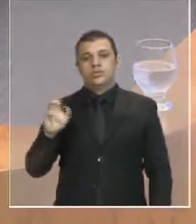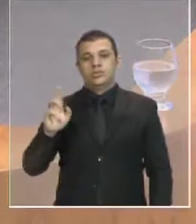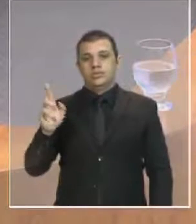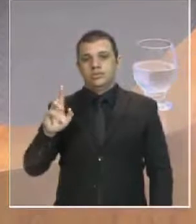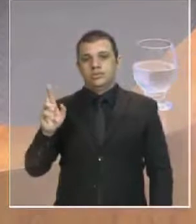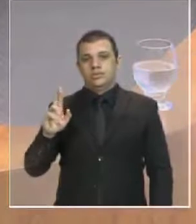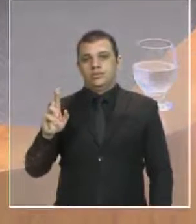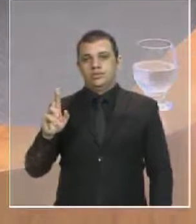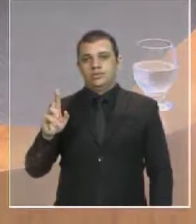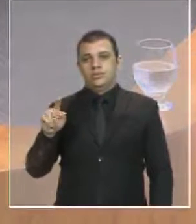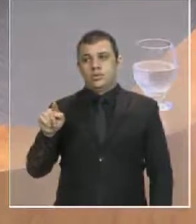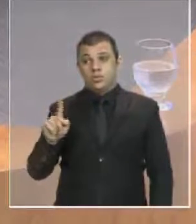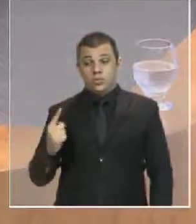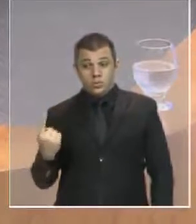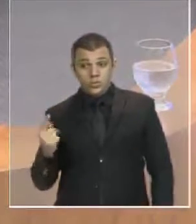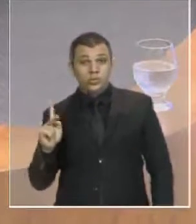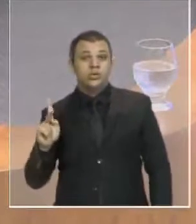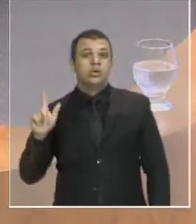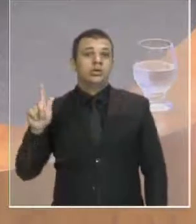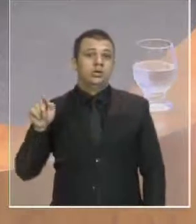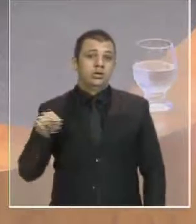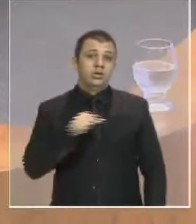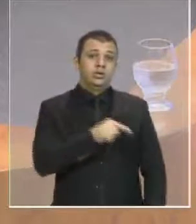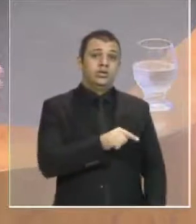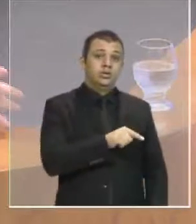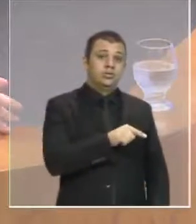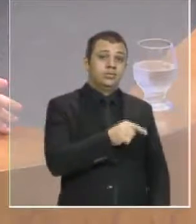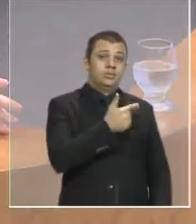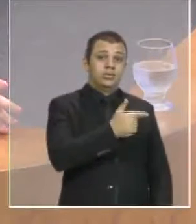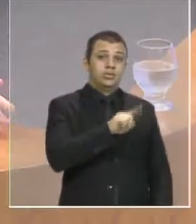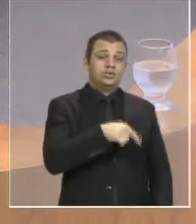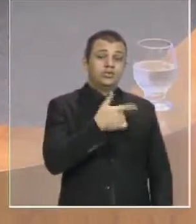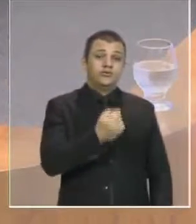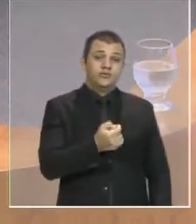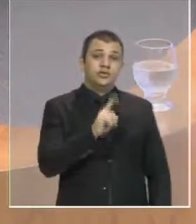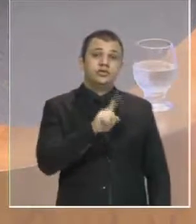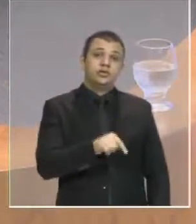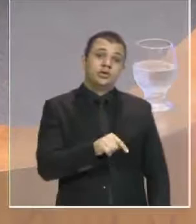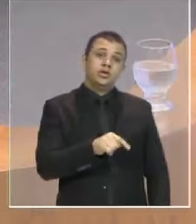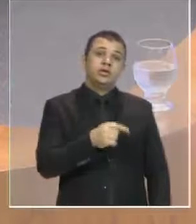22,00. É uma conta de multiplicar simples e lógica.